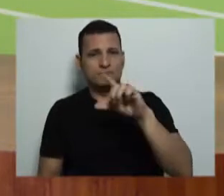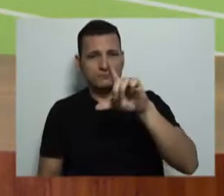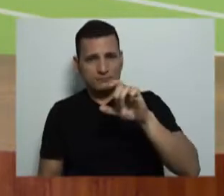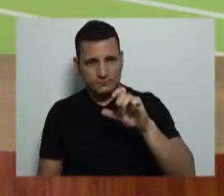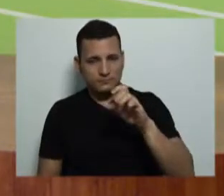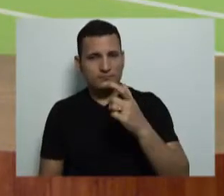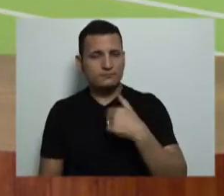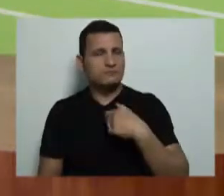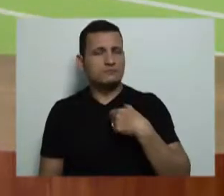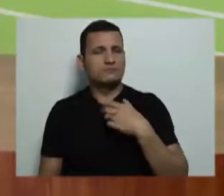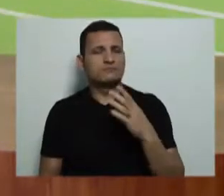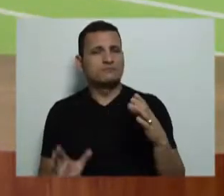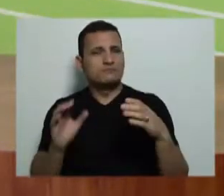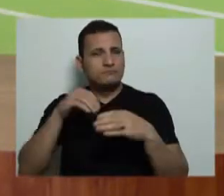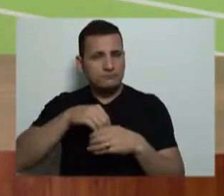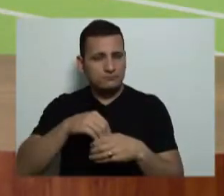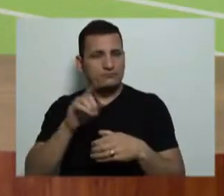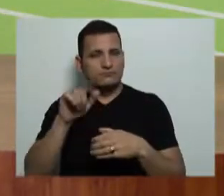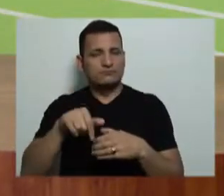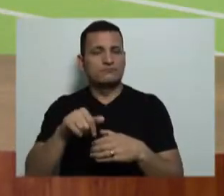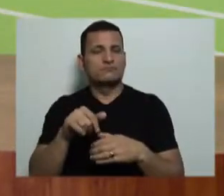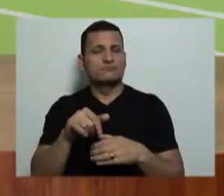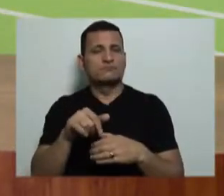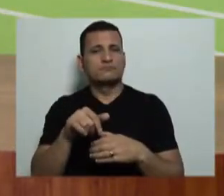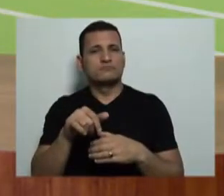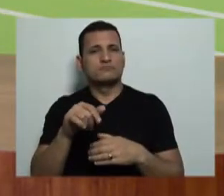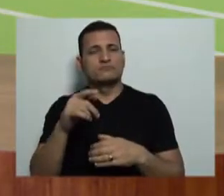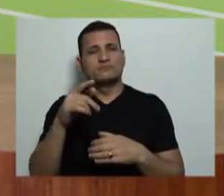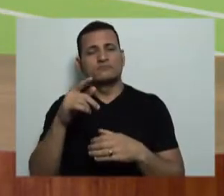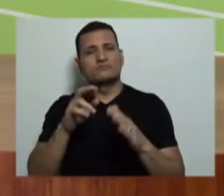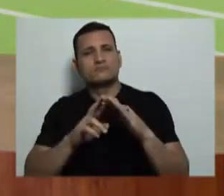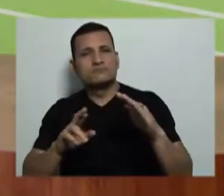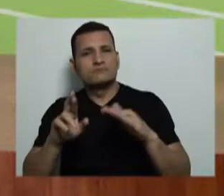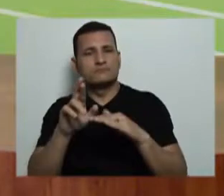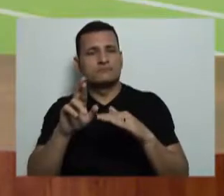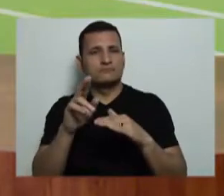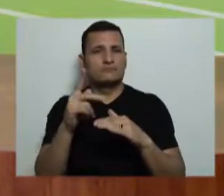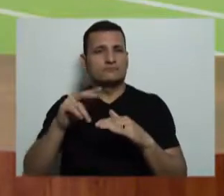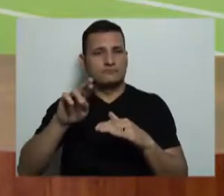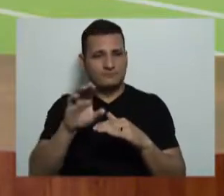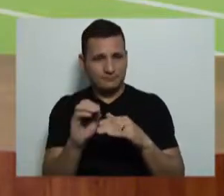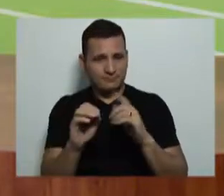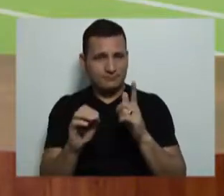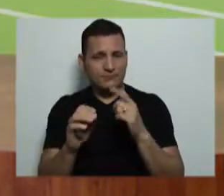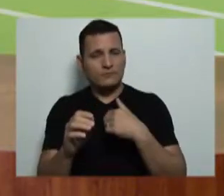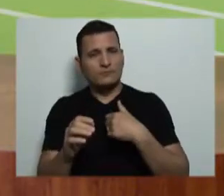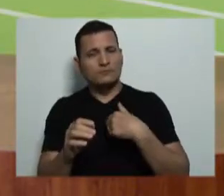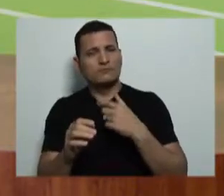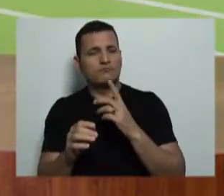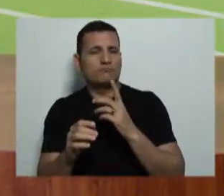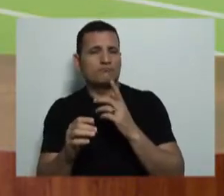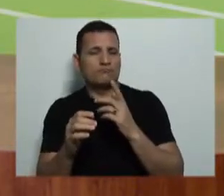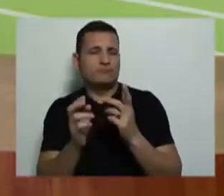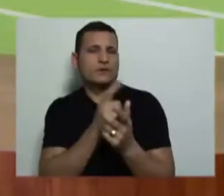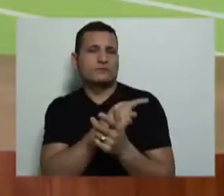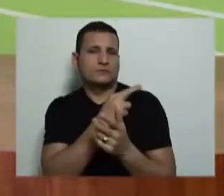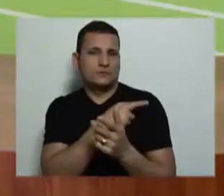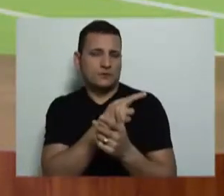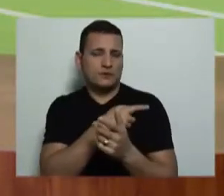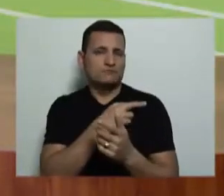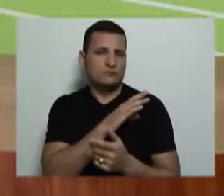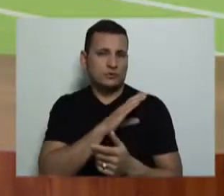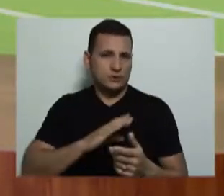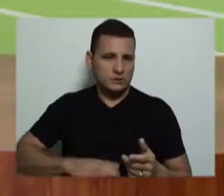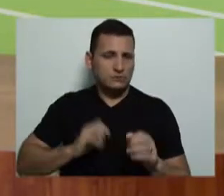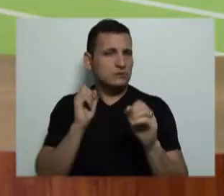Faço parte da equipe da Pró-Reitoria de Extensão. Respondo atualmente pela Coordenação de Integração Ensino e Sociedade,